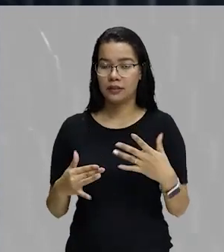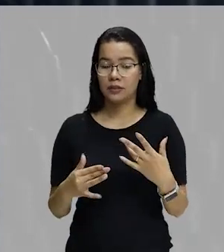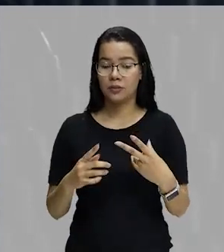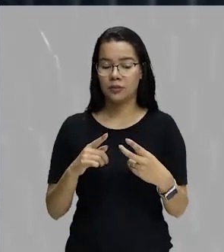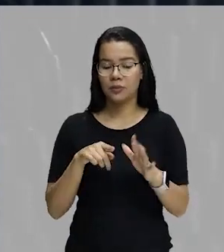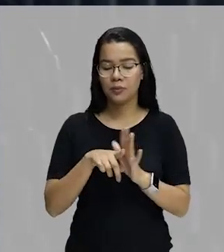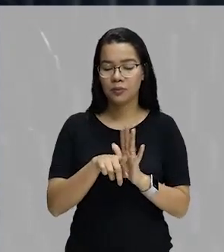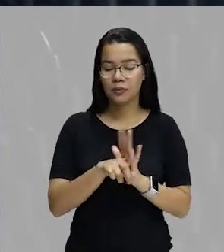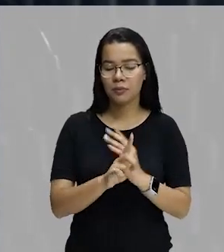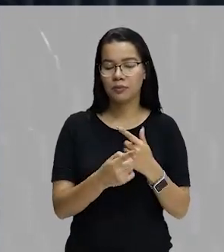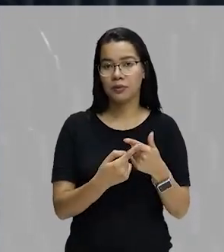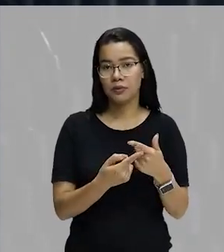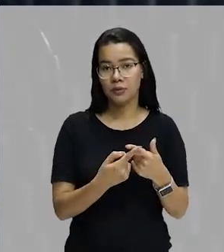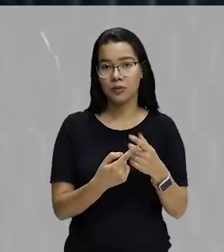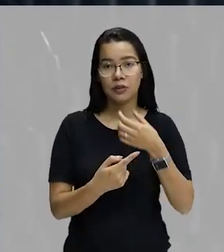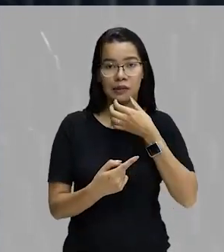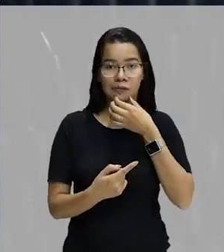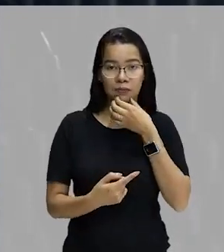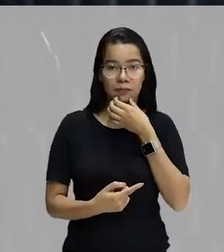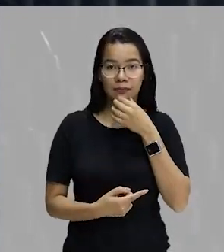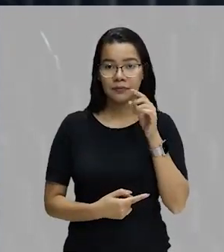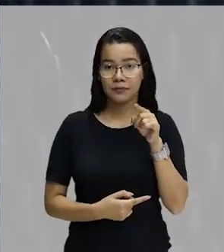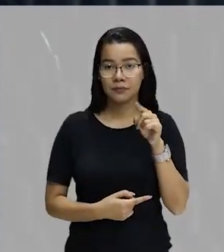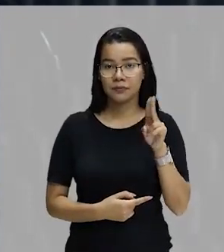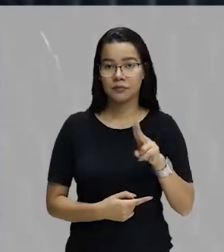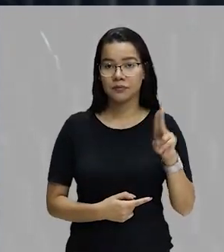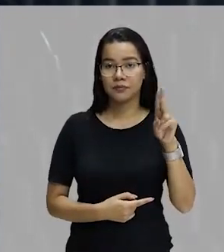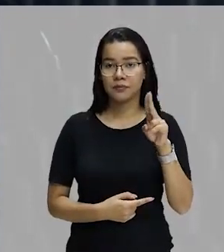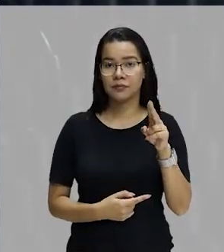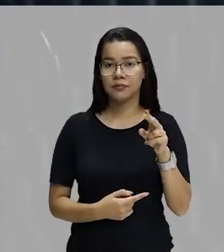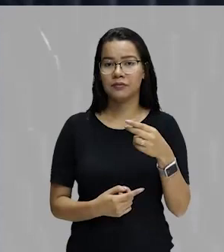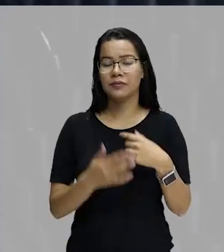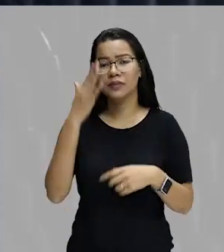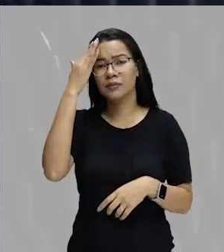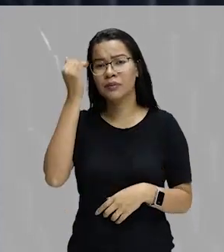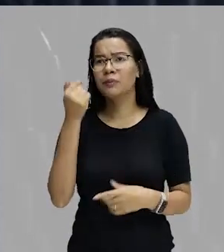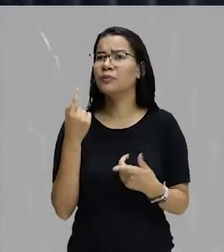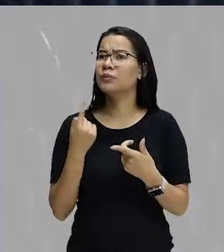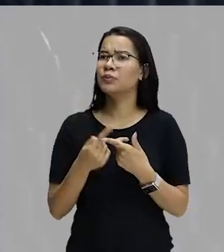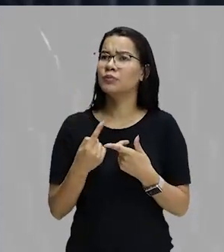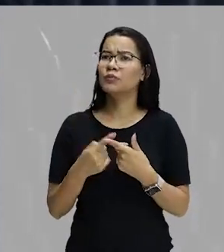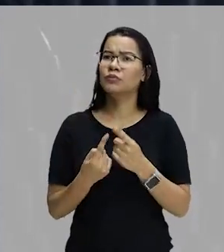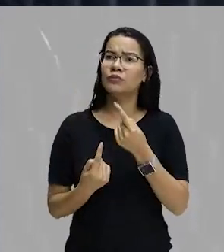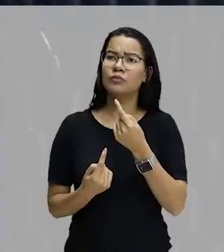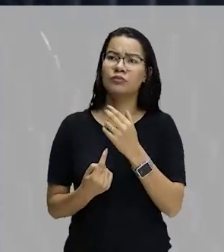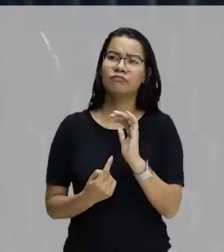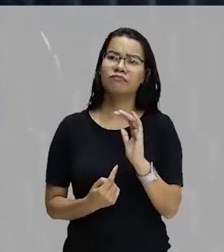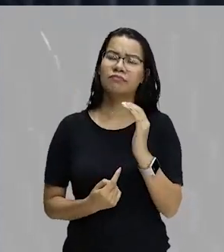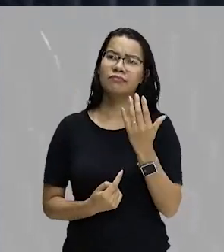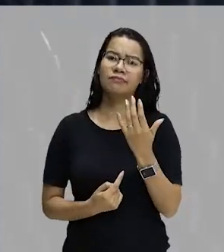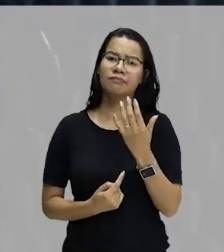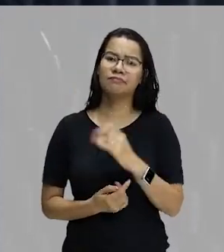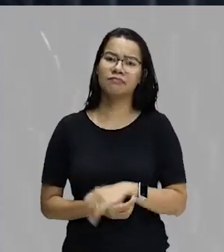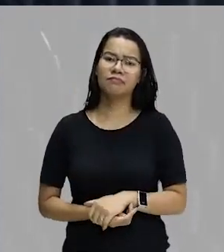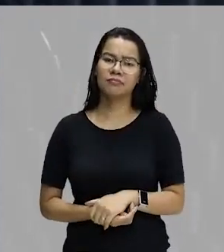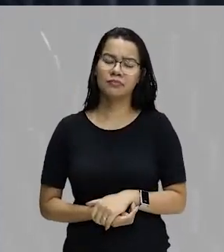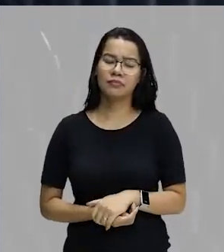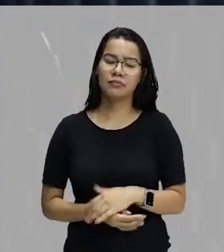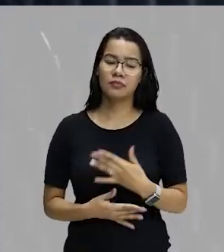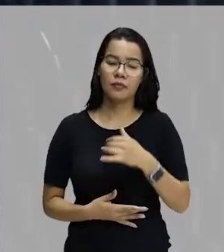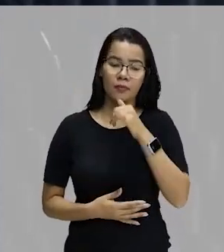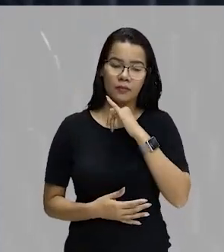pergunta, você utiliza para saber uma razão, o motivo de alguma coisa, por que alguma coisa aconteceu. Então, por